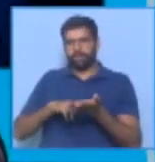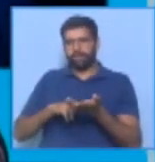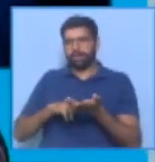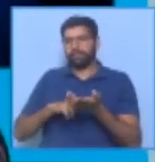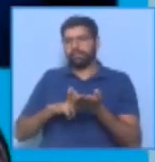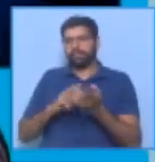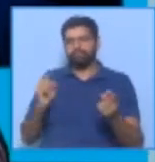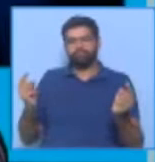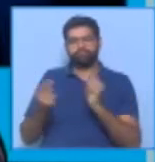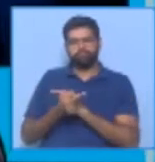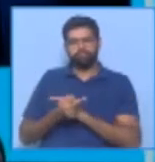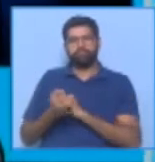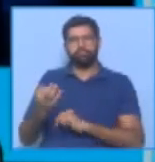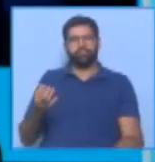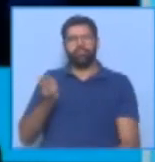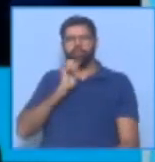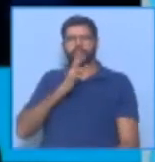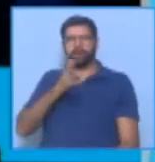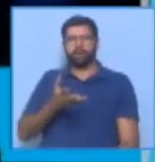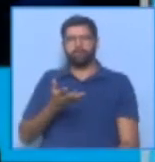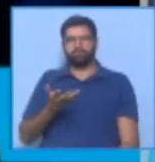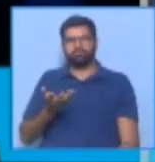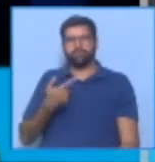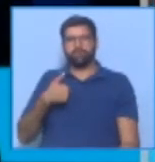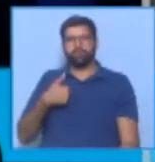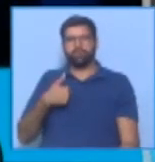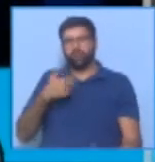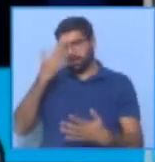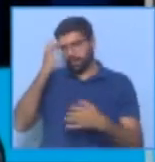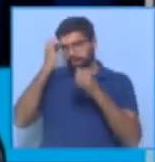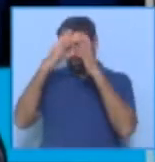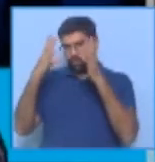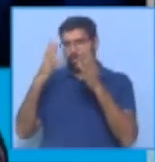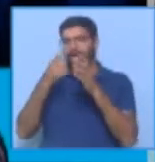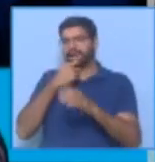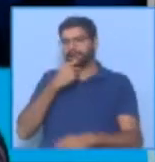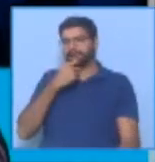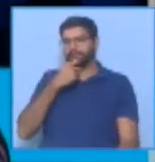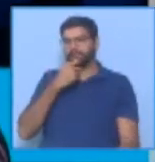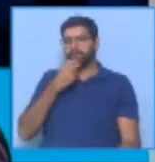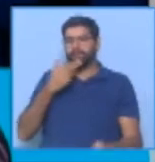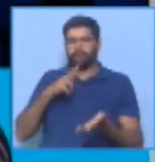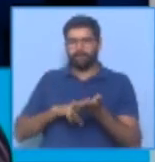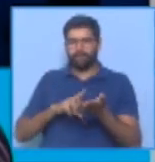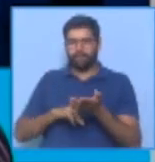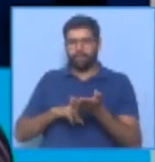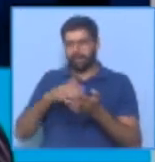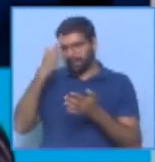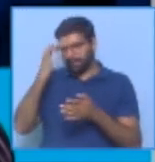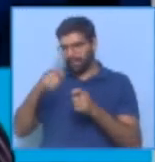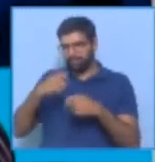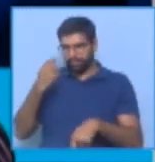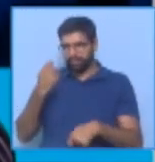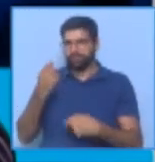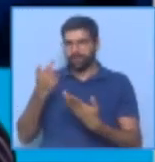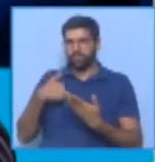controversa. Podíamos dizer que numa estrutura de pensamento ideológica, quando a realidade não está de acordo com a ideia, não é